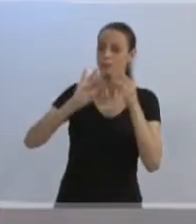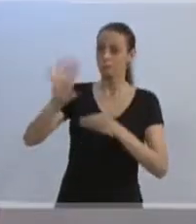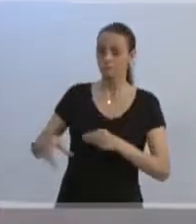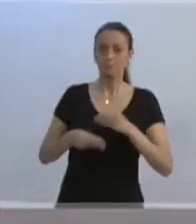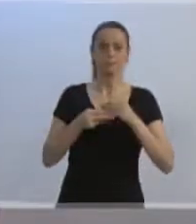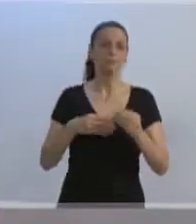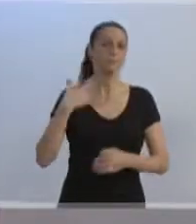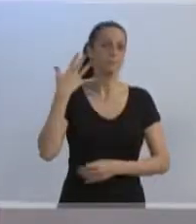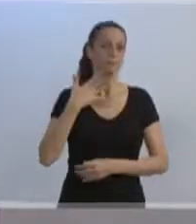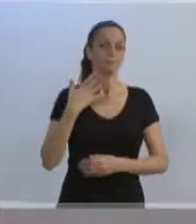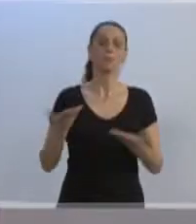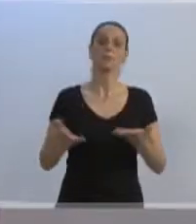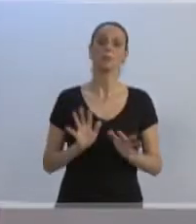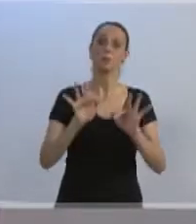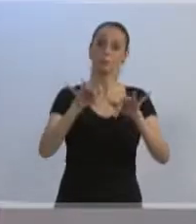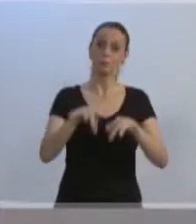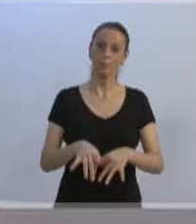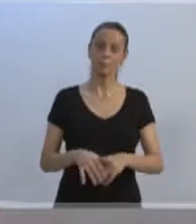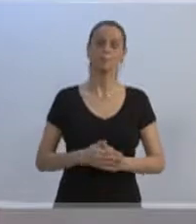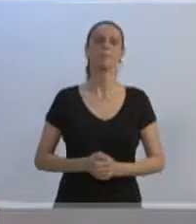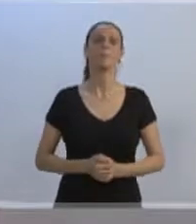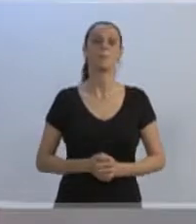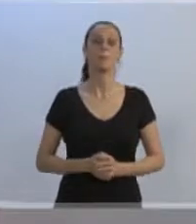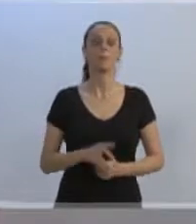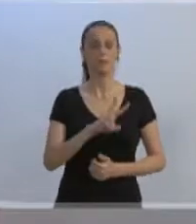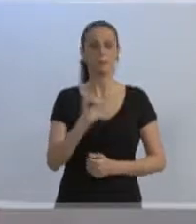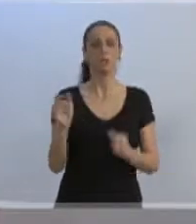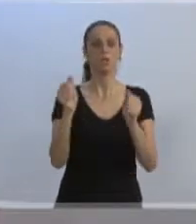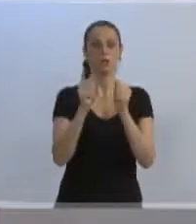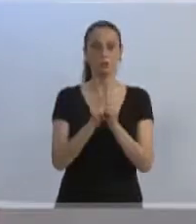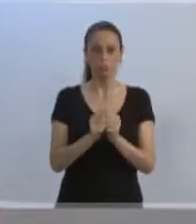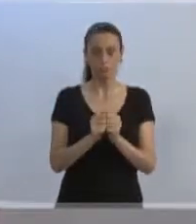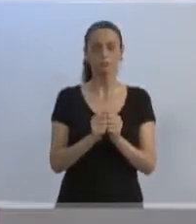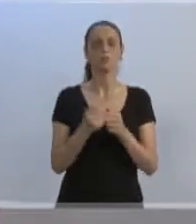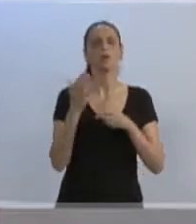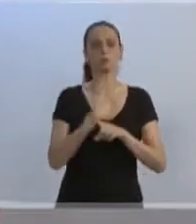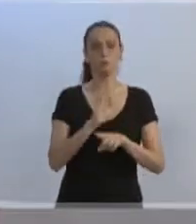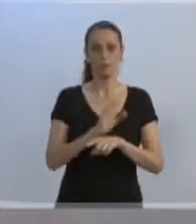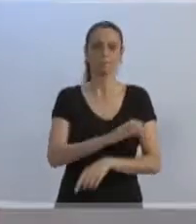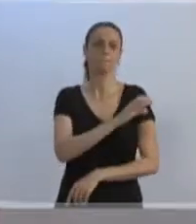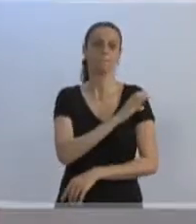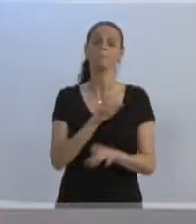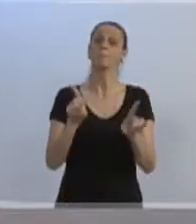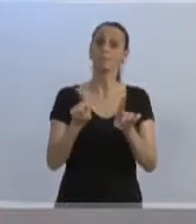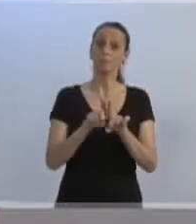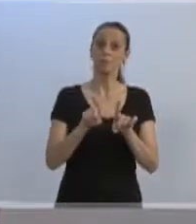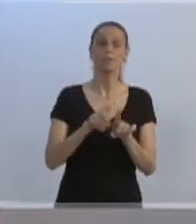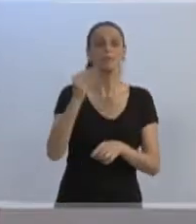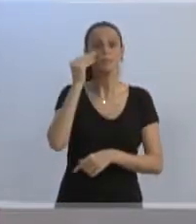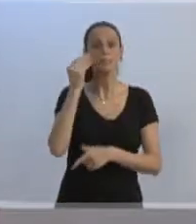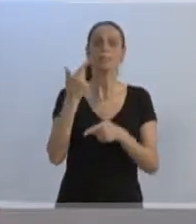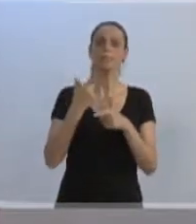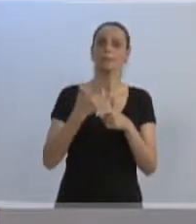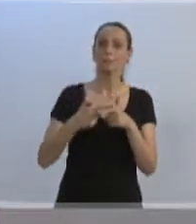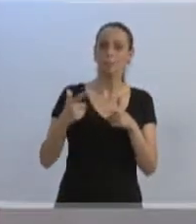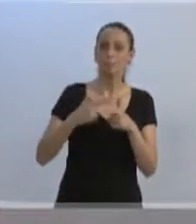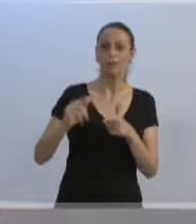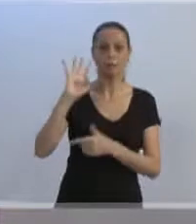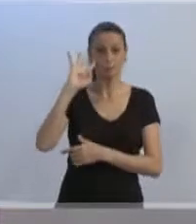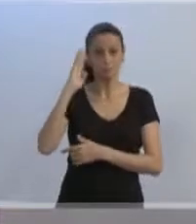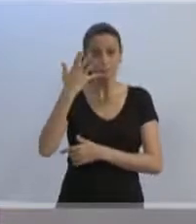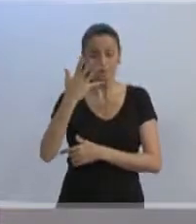e por fim quero dizer que nós vamos estar junto com essas creches bem como também é tentar uma solução para as creches domiciliares